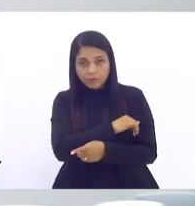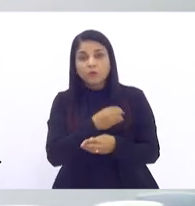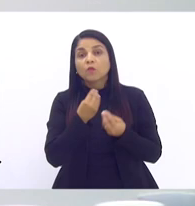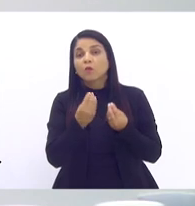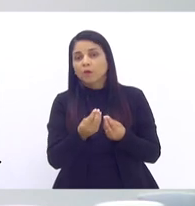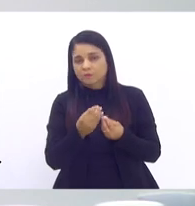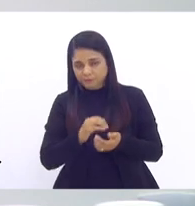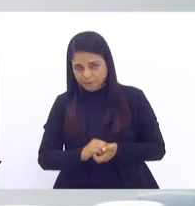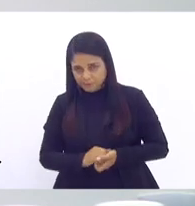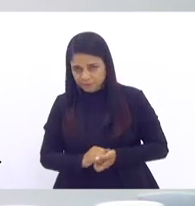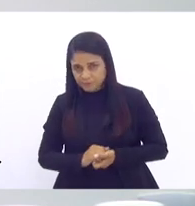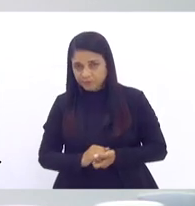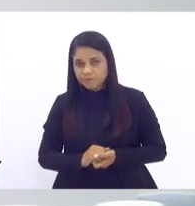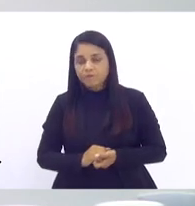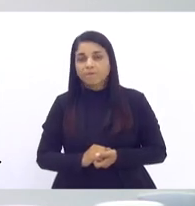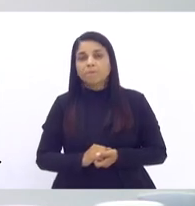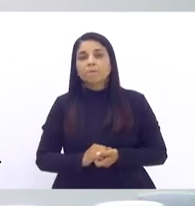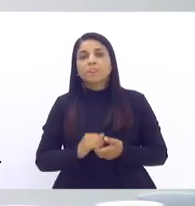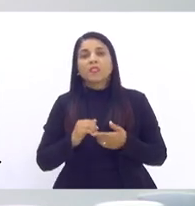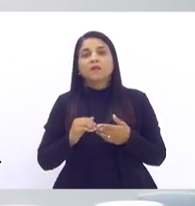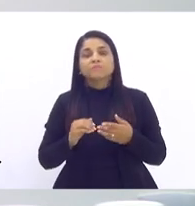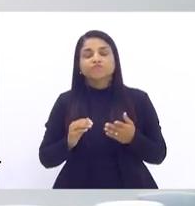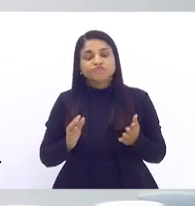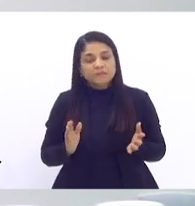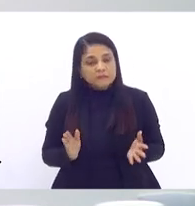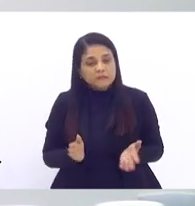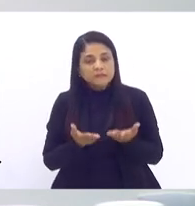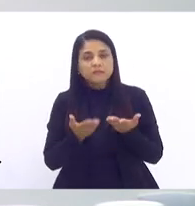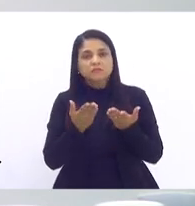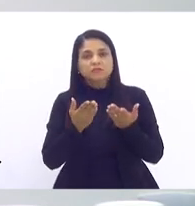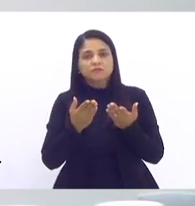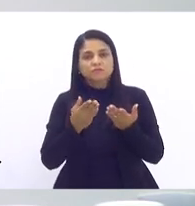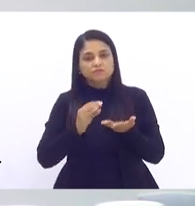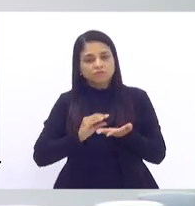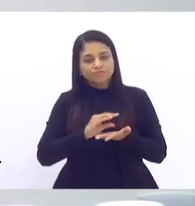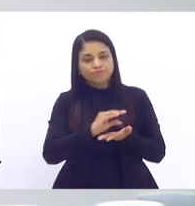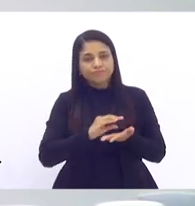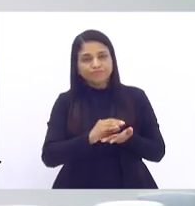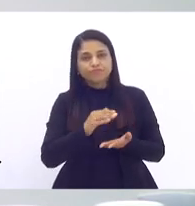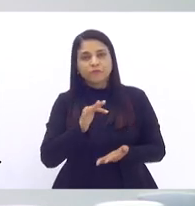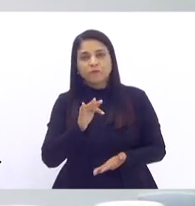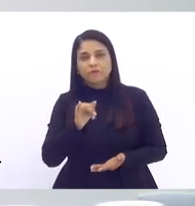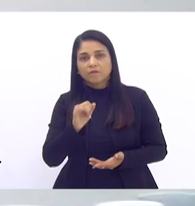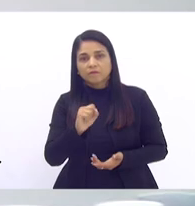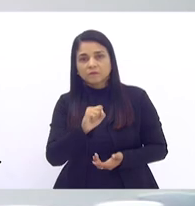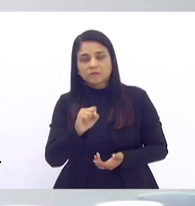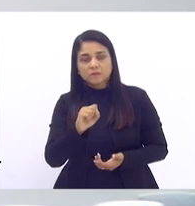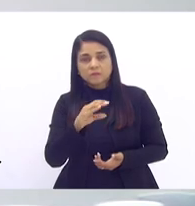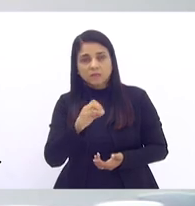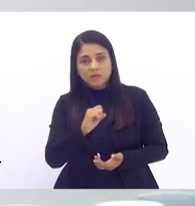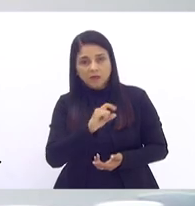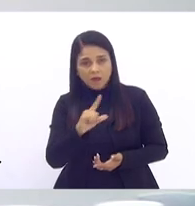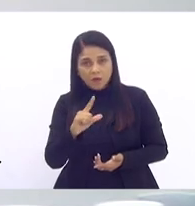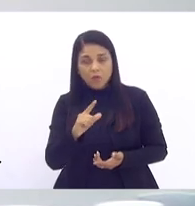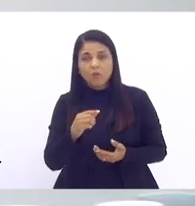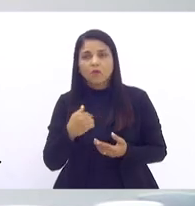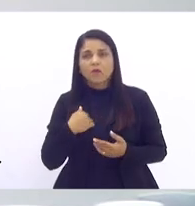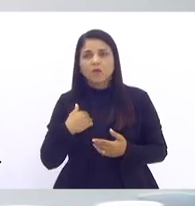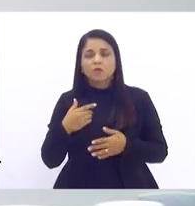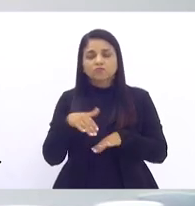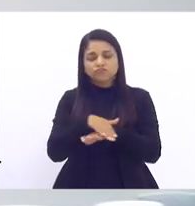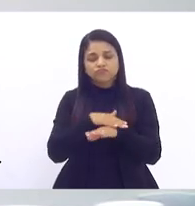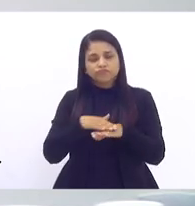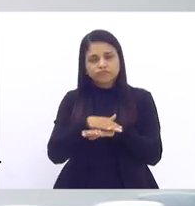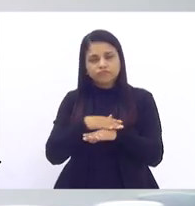tocar aqui em alguns pontos por exemplo incentivos fiscais eu falei com um deputado Danilo eu tive com secretário Nacional